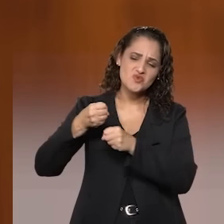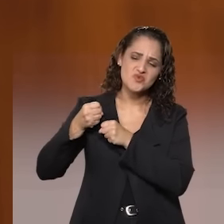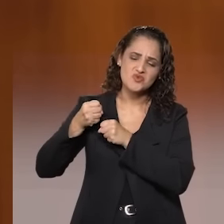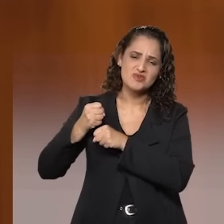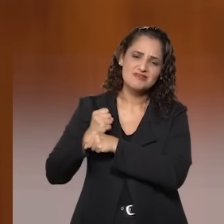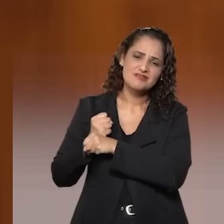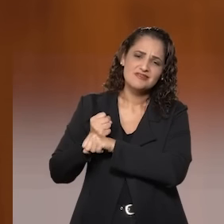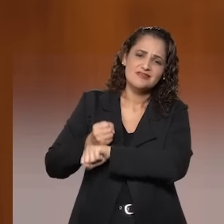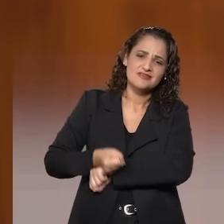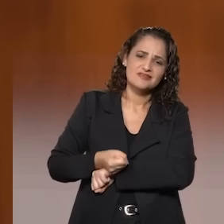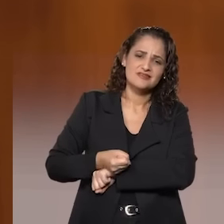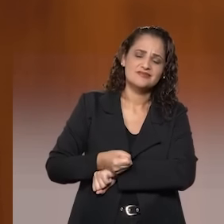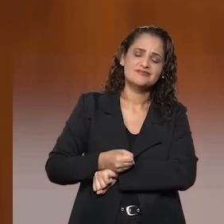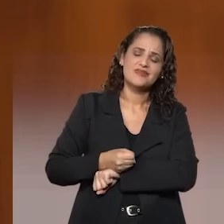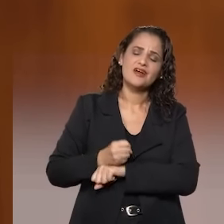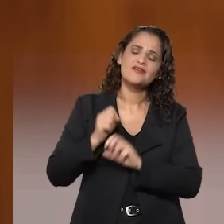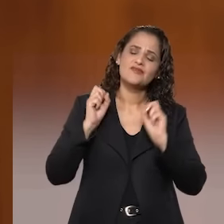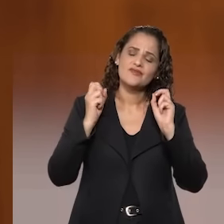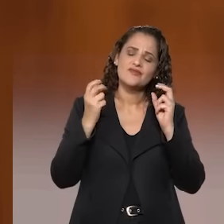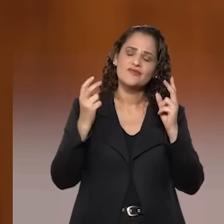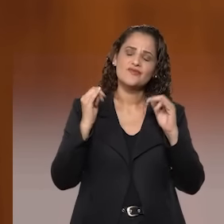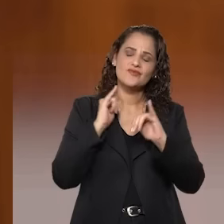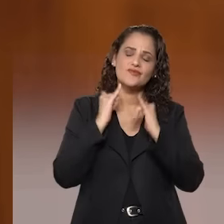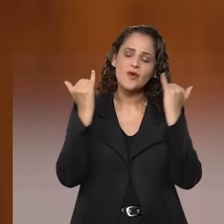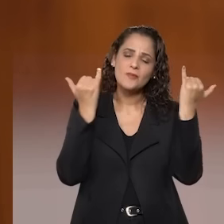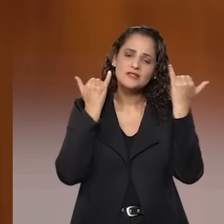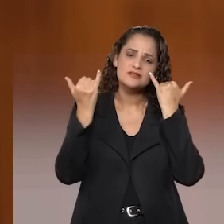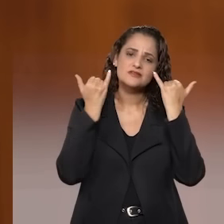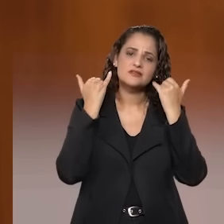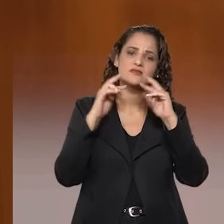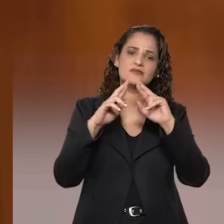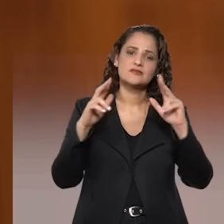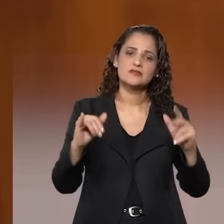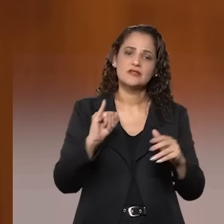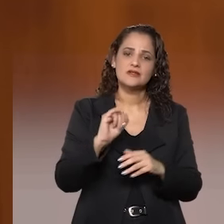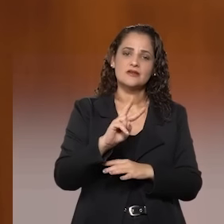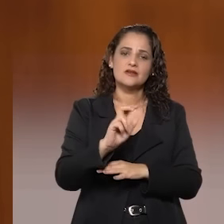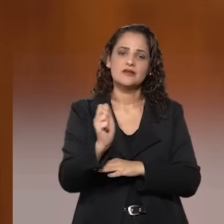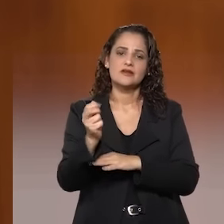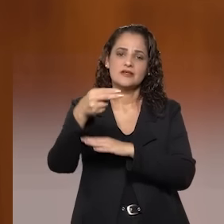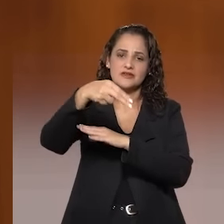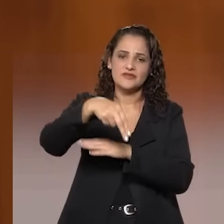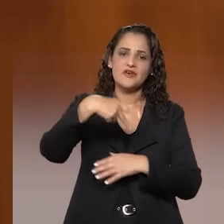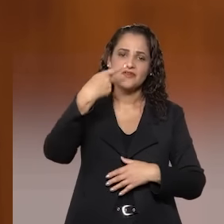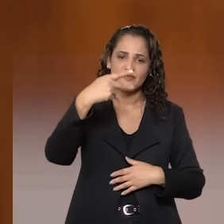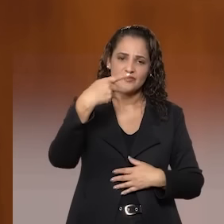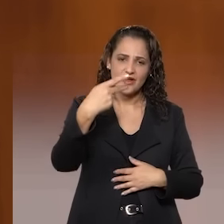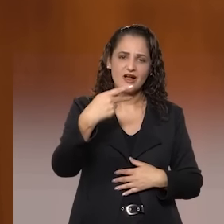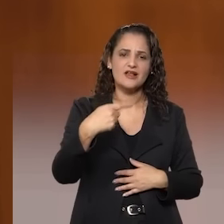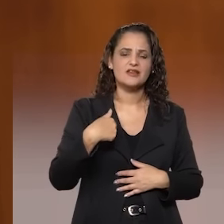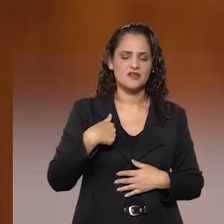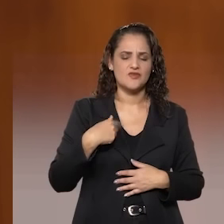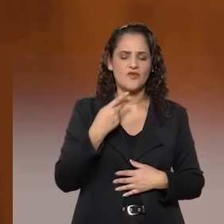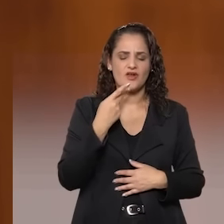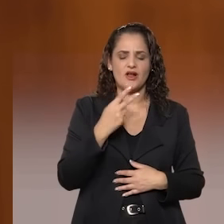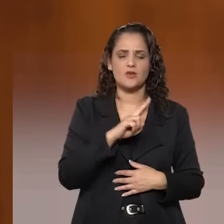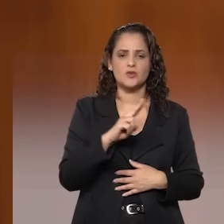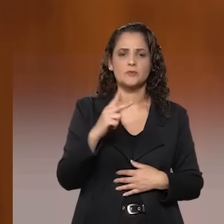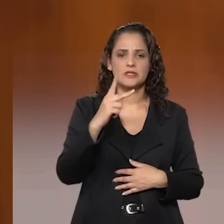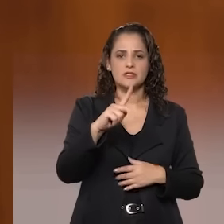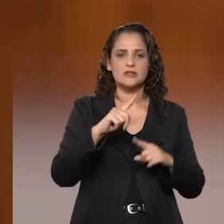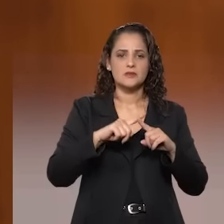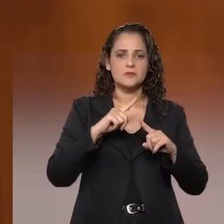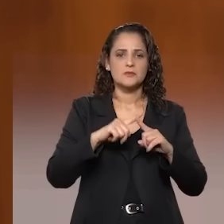o Ivan Lima que é uma pessoa que eu gosto muito eh Ele sempre fala por isso que eu vou citar o nome dele né existe